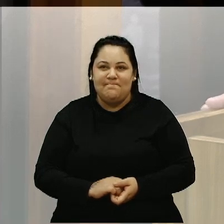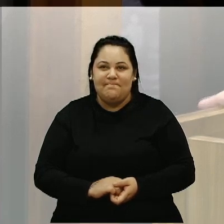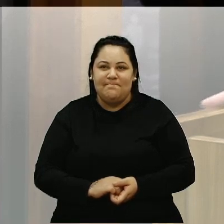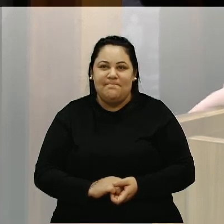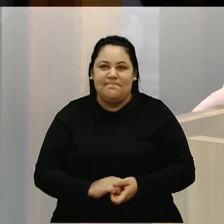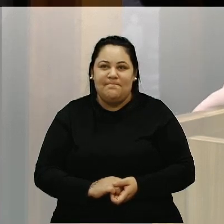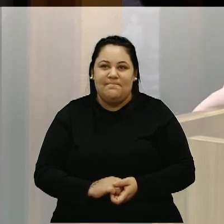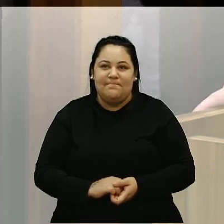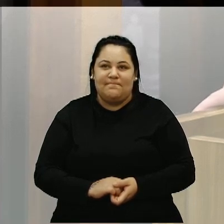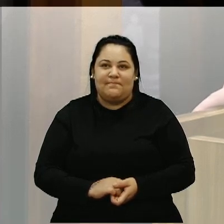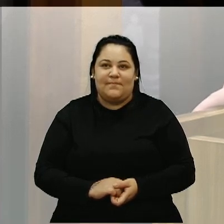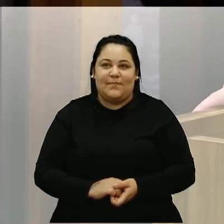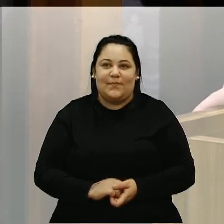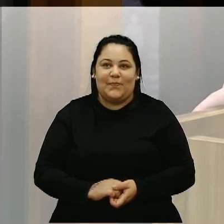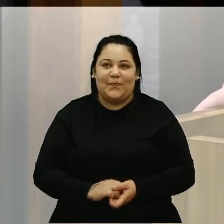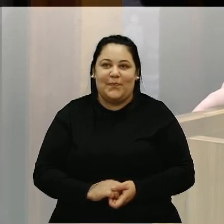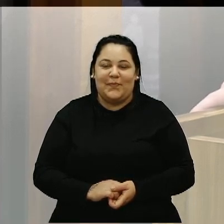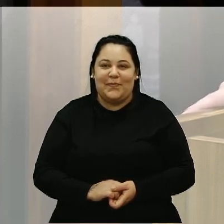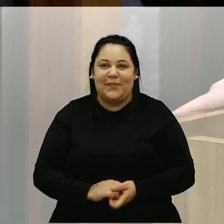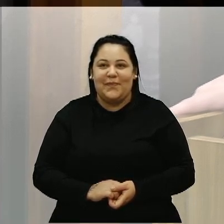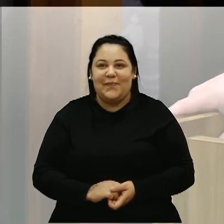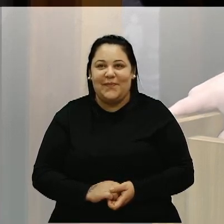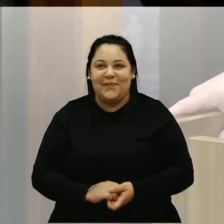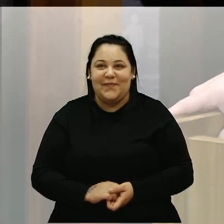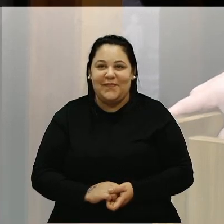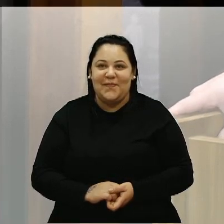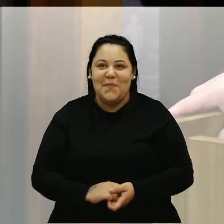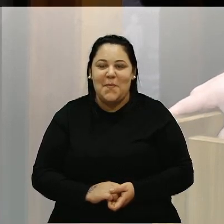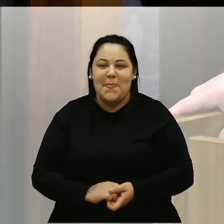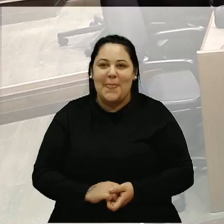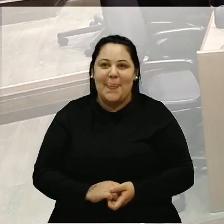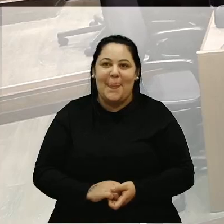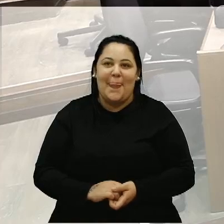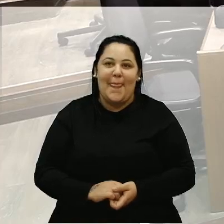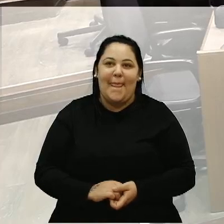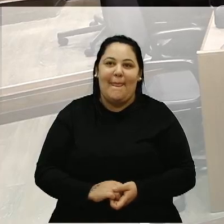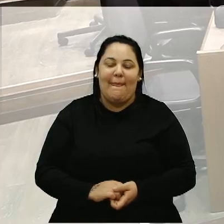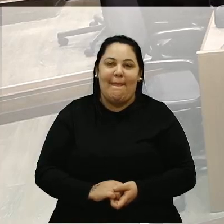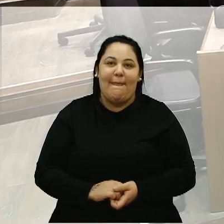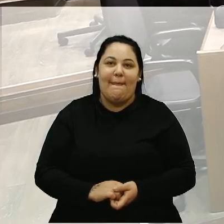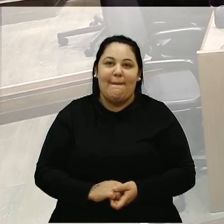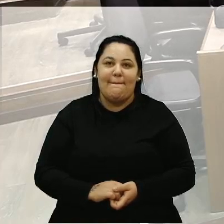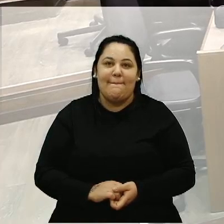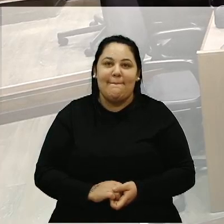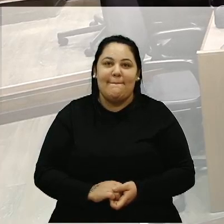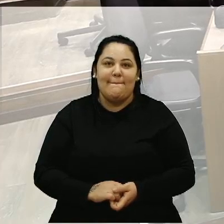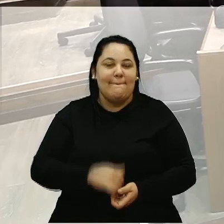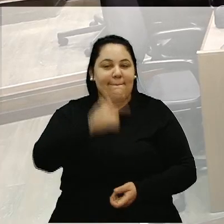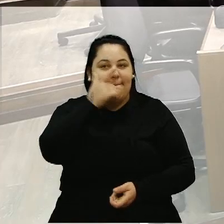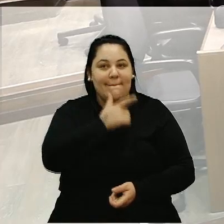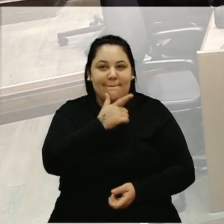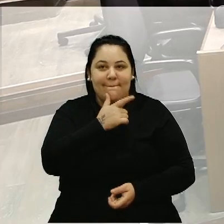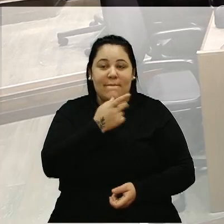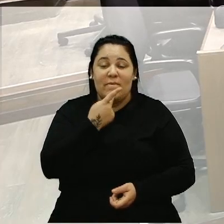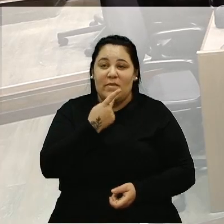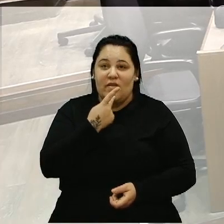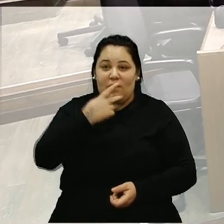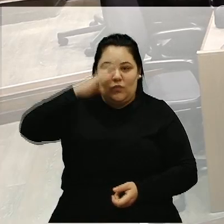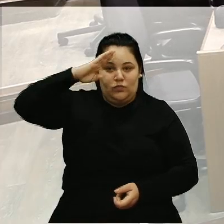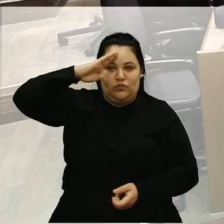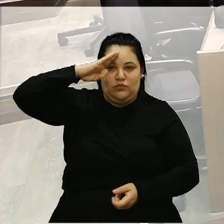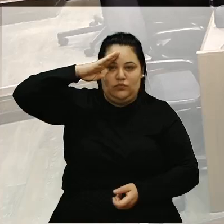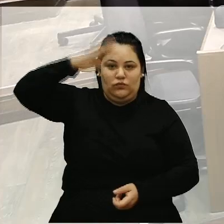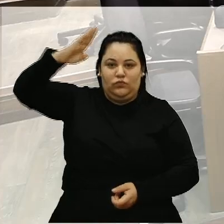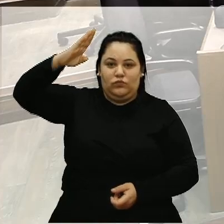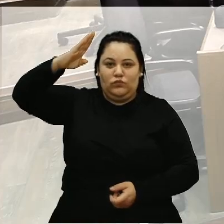Uma parte, Portola. Sua parte, vereador Lucas. Isso que o senhor nem tocou no assunto do quartel da Guarda Municipal, né?